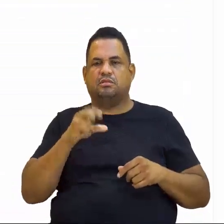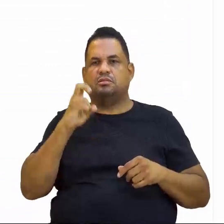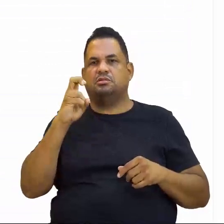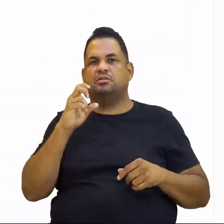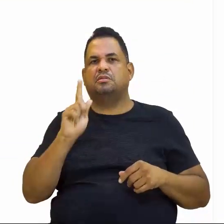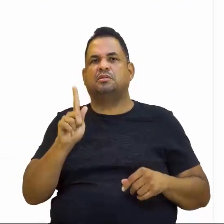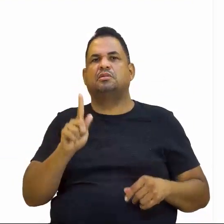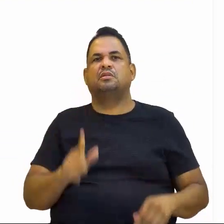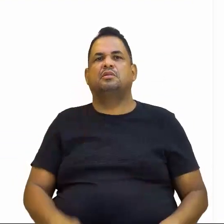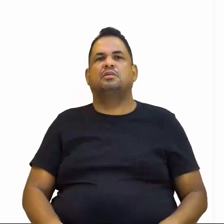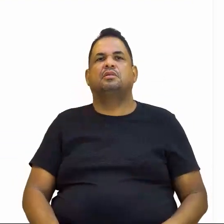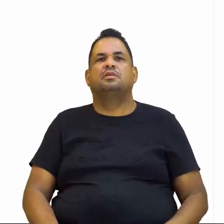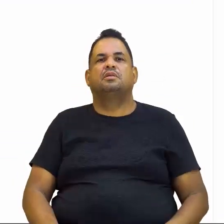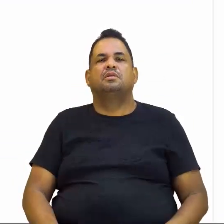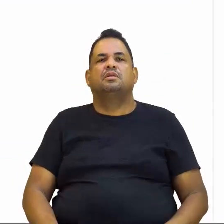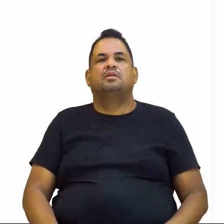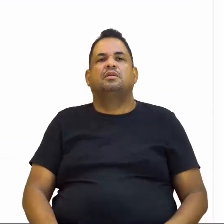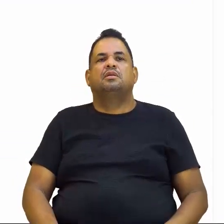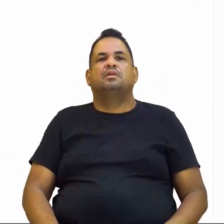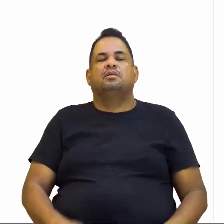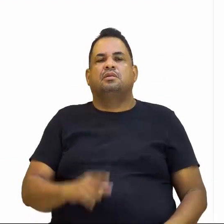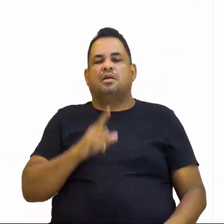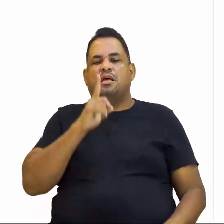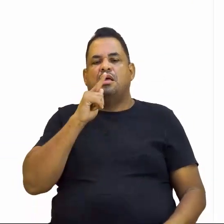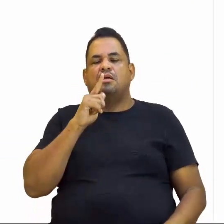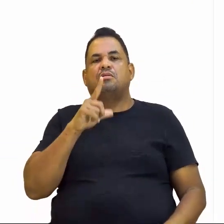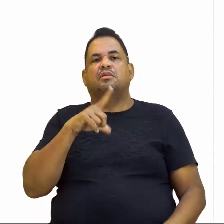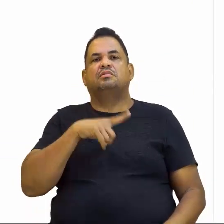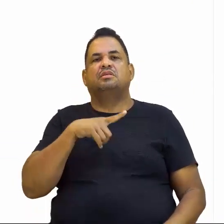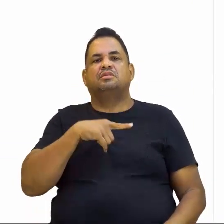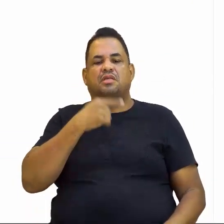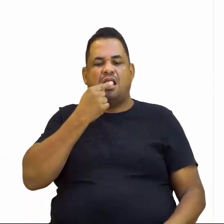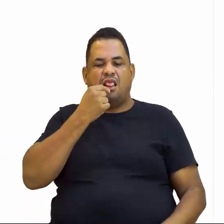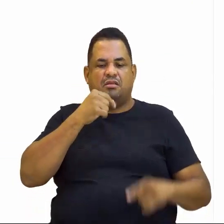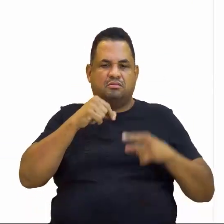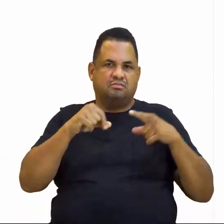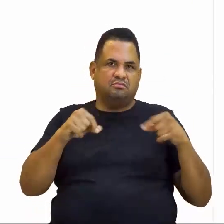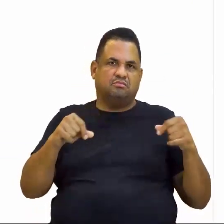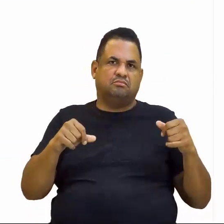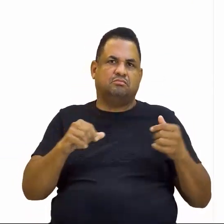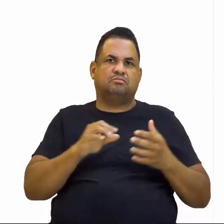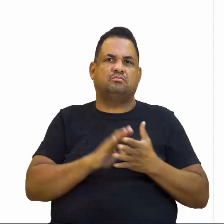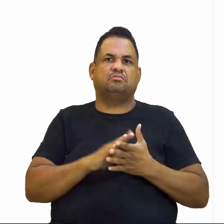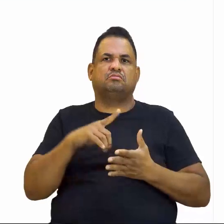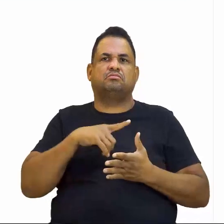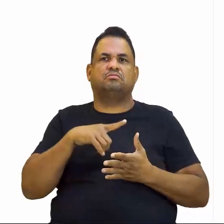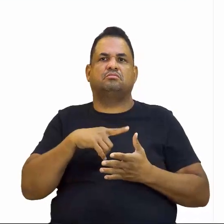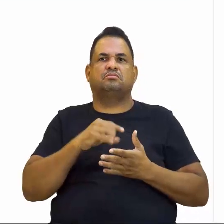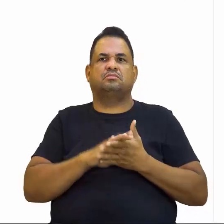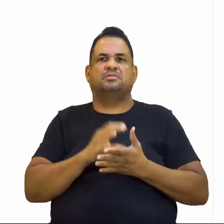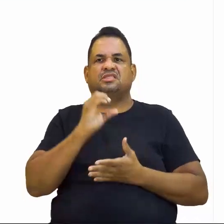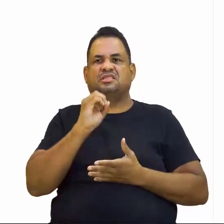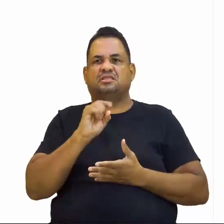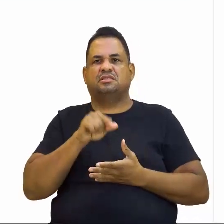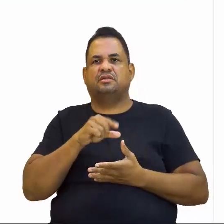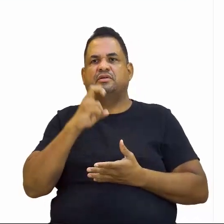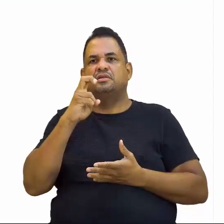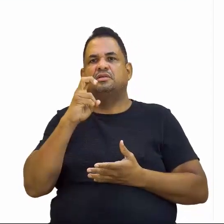gramas. A água salobra é a água que possui salinidade entre